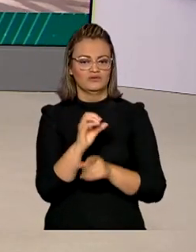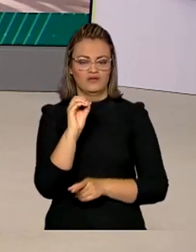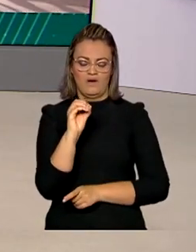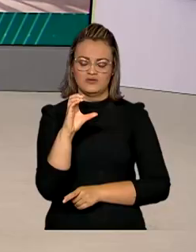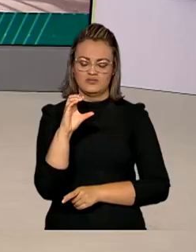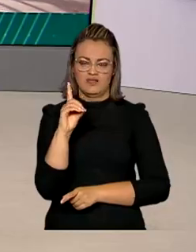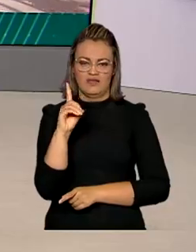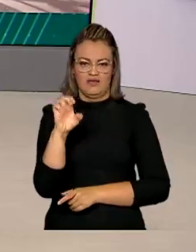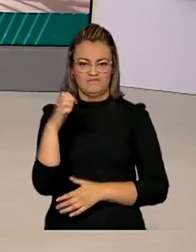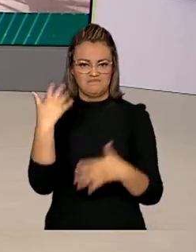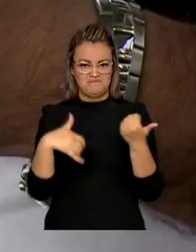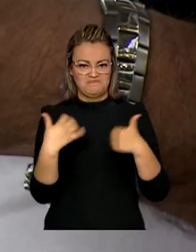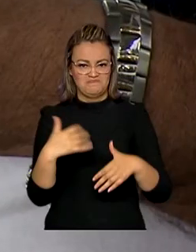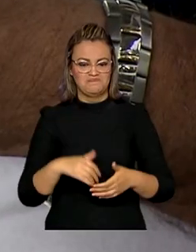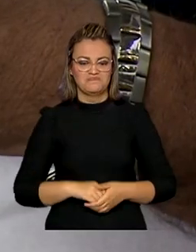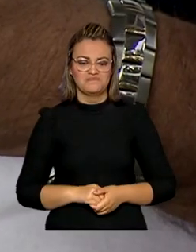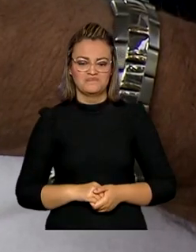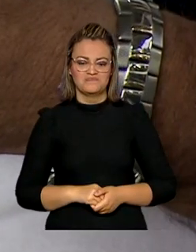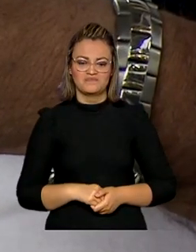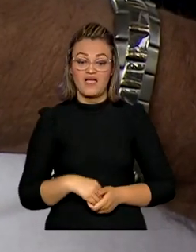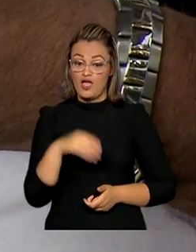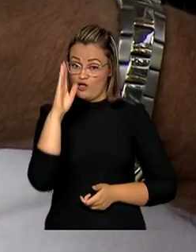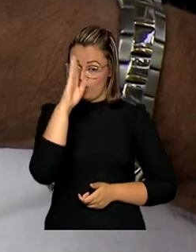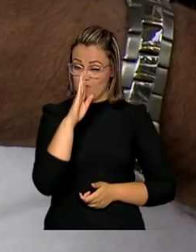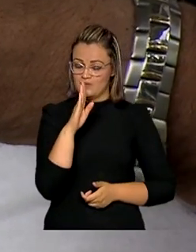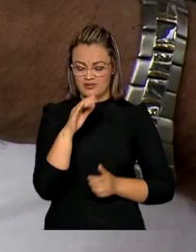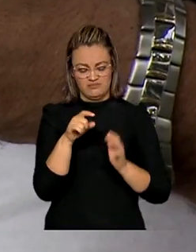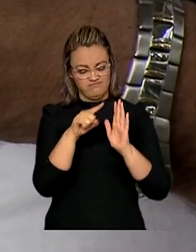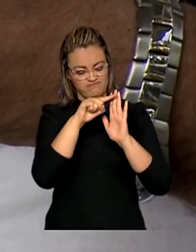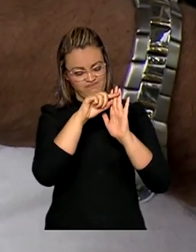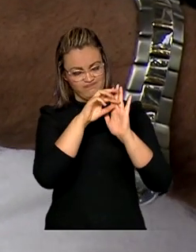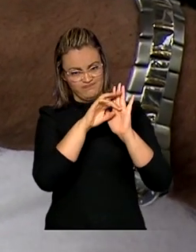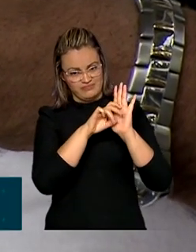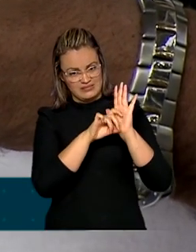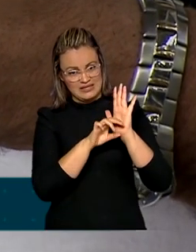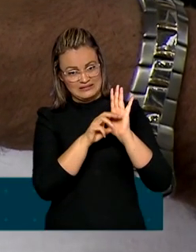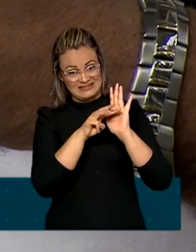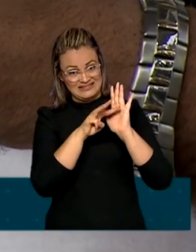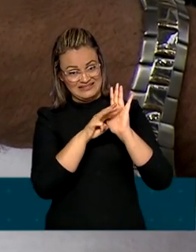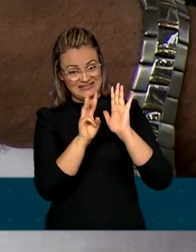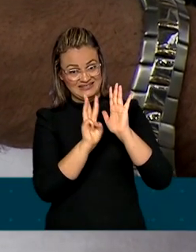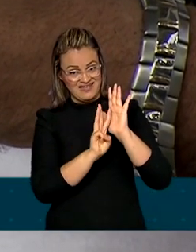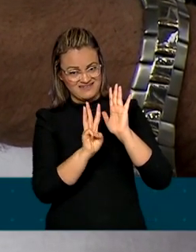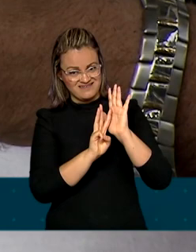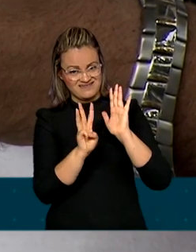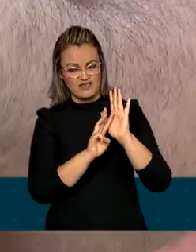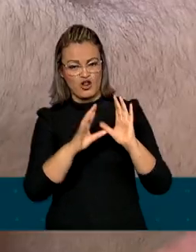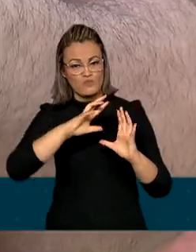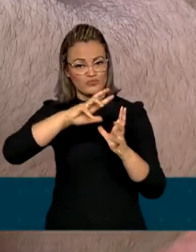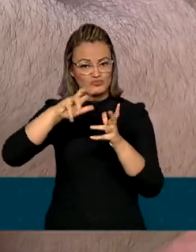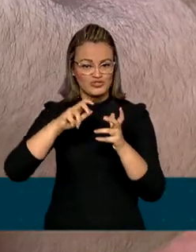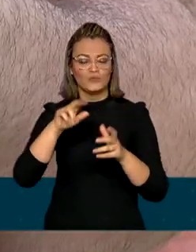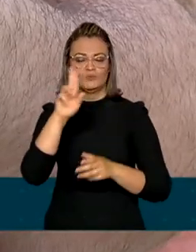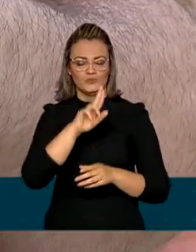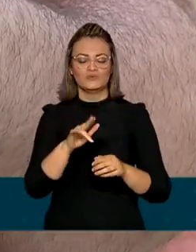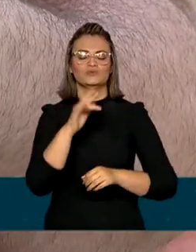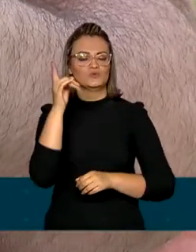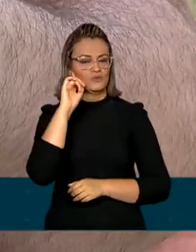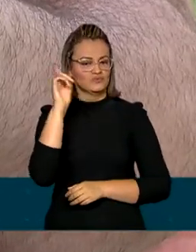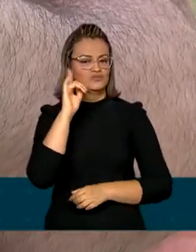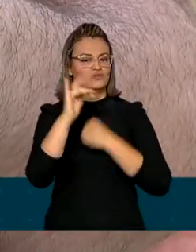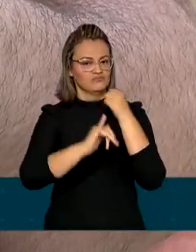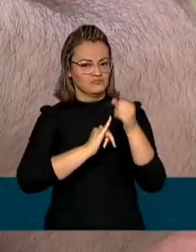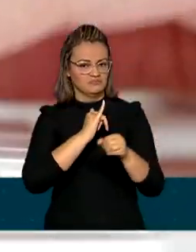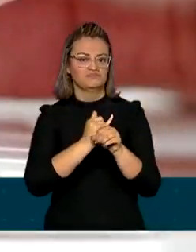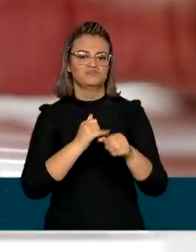OCDE. O Brasil ocupa atualmente a terceira posição mundial no uso diário da